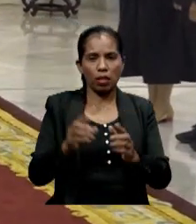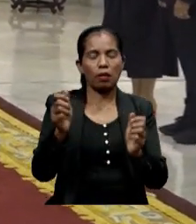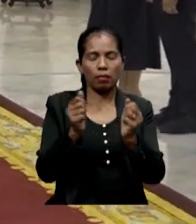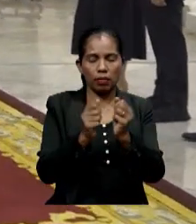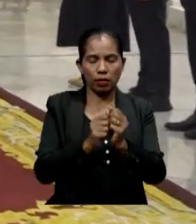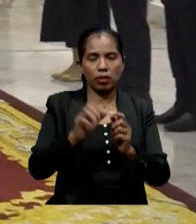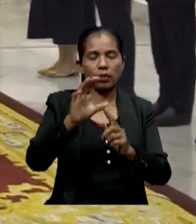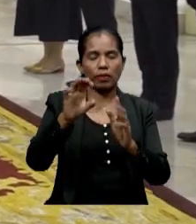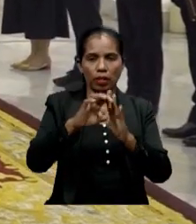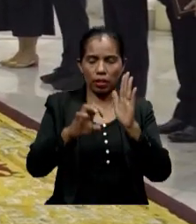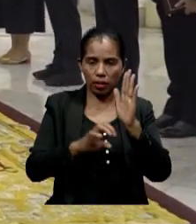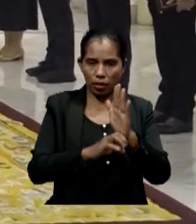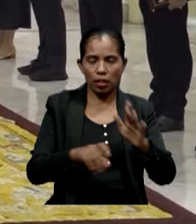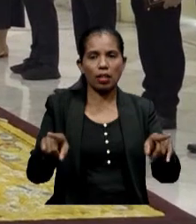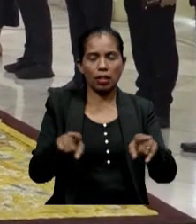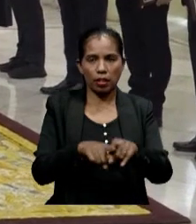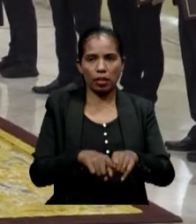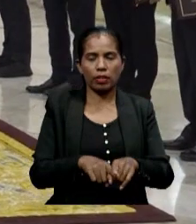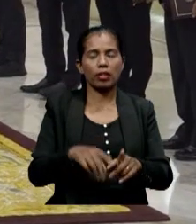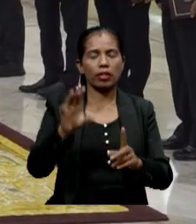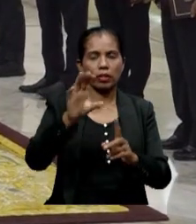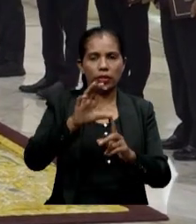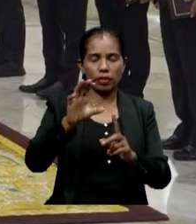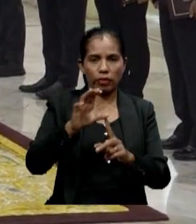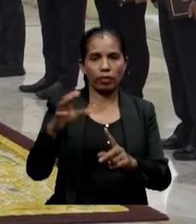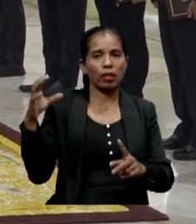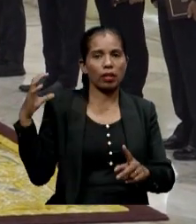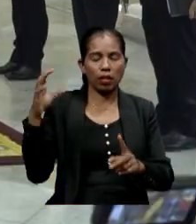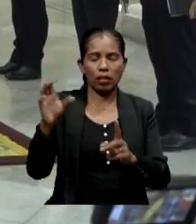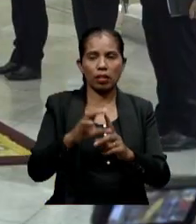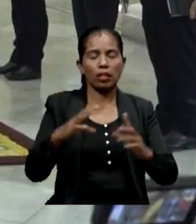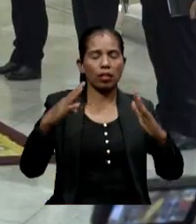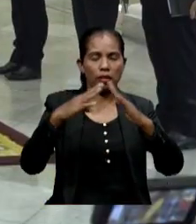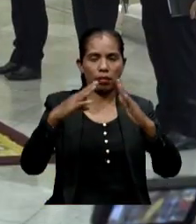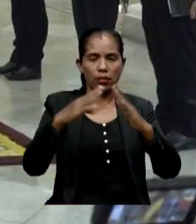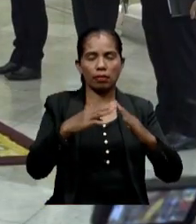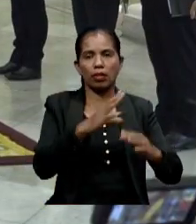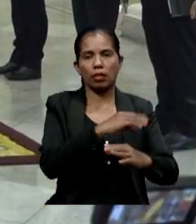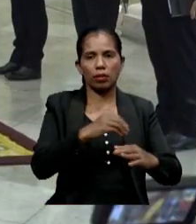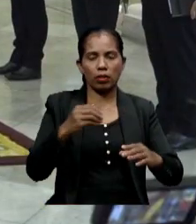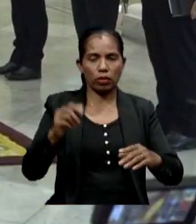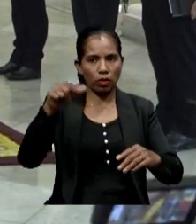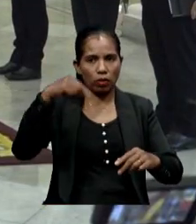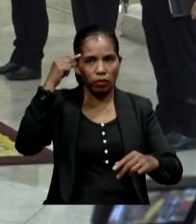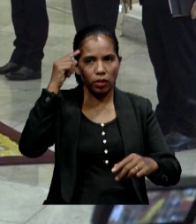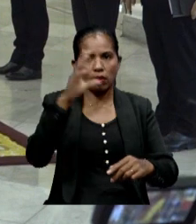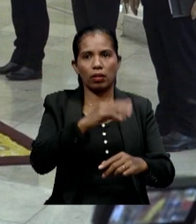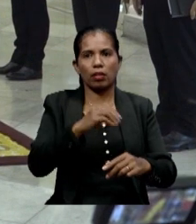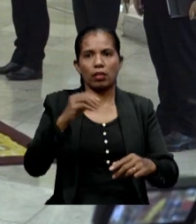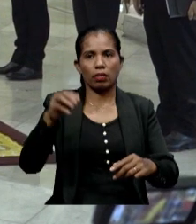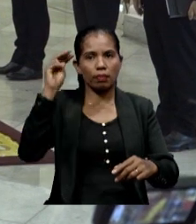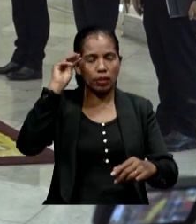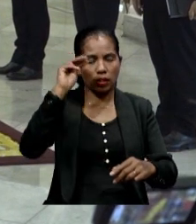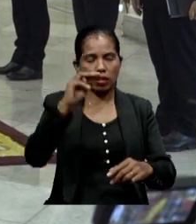Husi Dili ba Jakarta Makanesang, chefe Casa Civil, chefe Casa Militar, Husi parte Governo Niang, mak